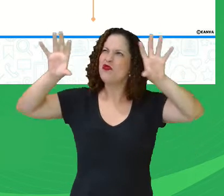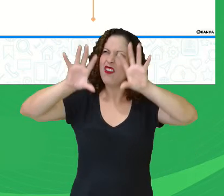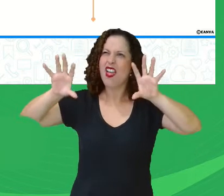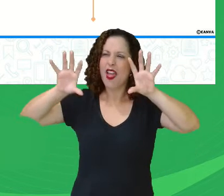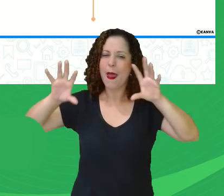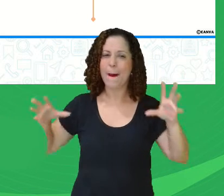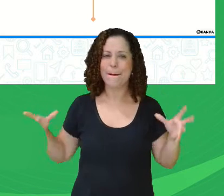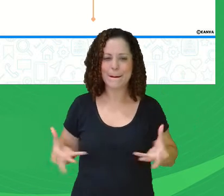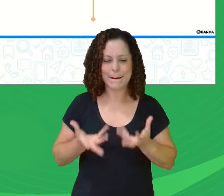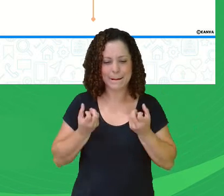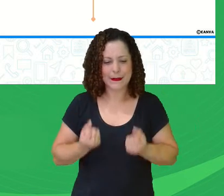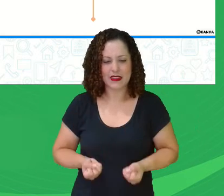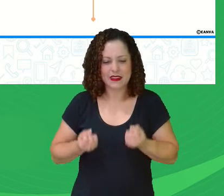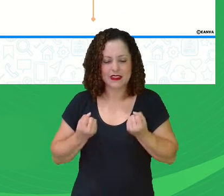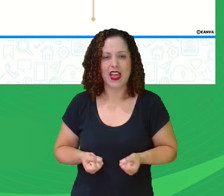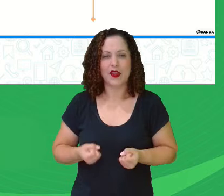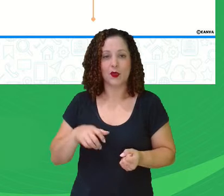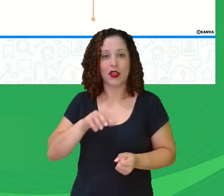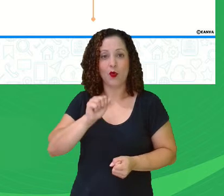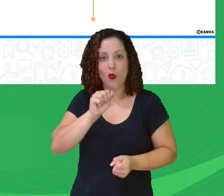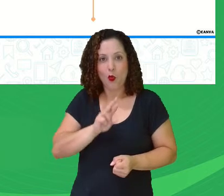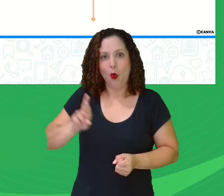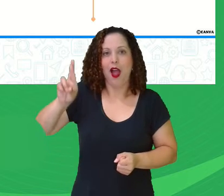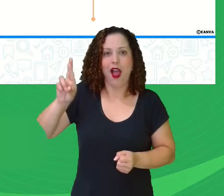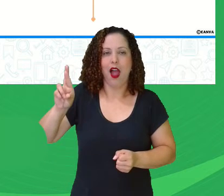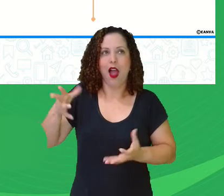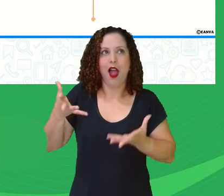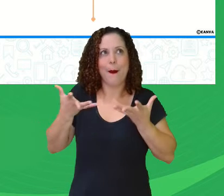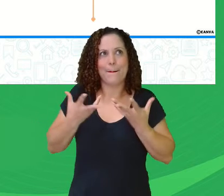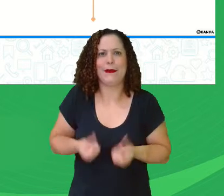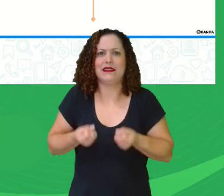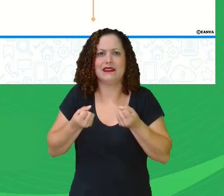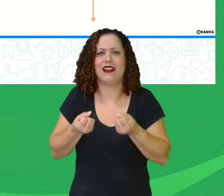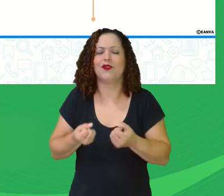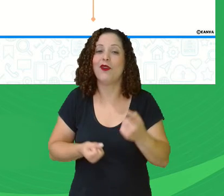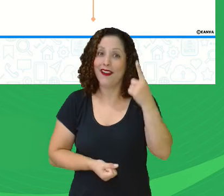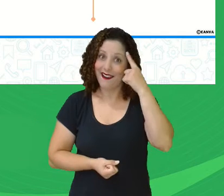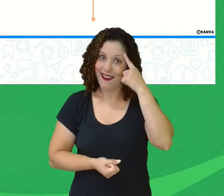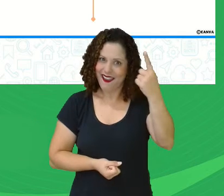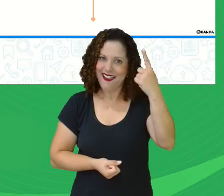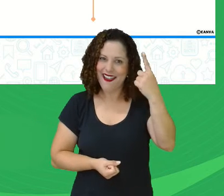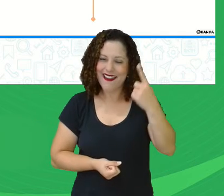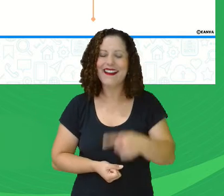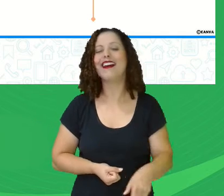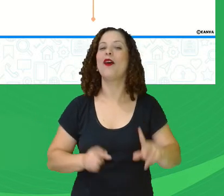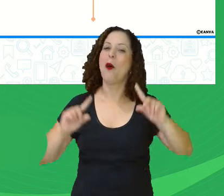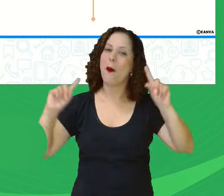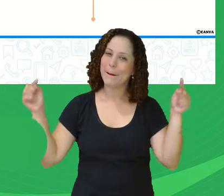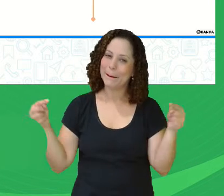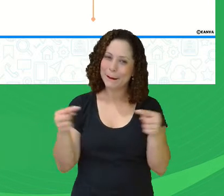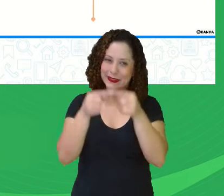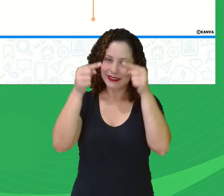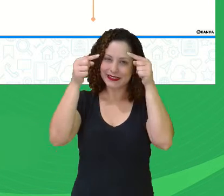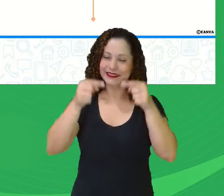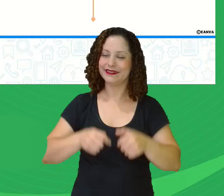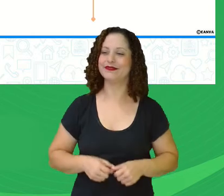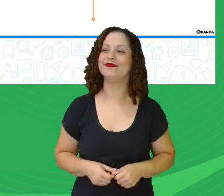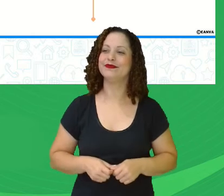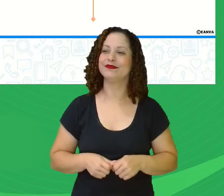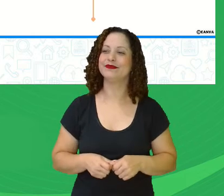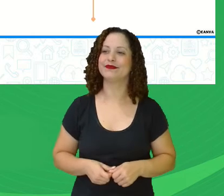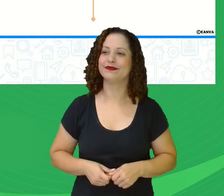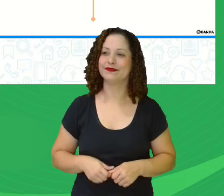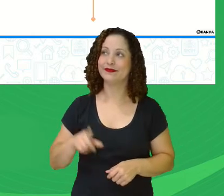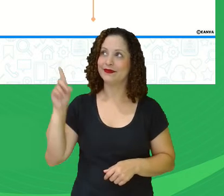pesada, o ar um pouco pesado, né? Então, aí a gente lembra, a atmosfera. Só para a